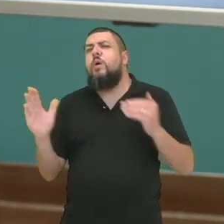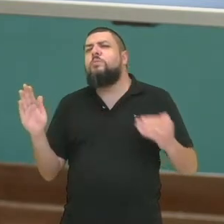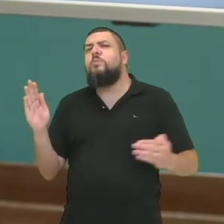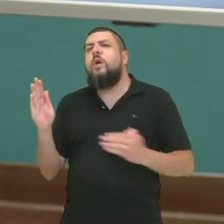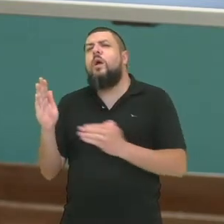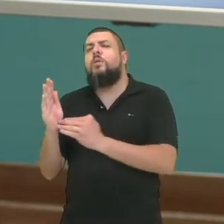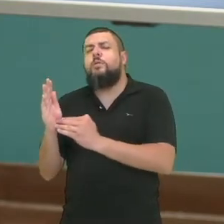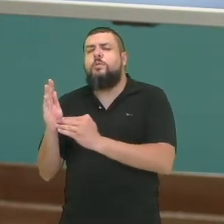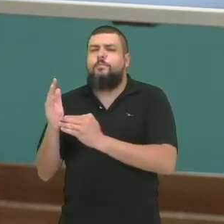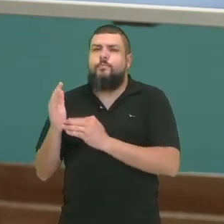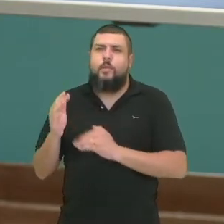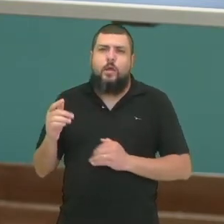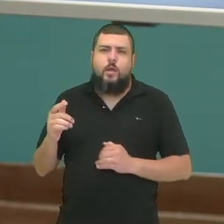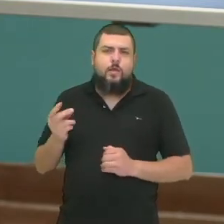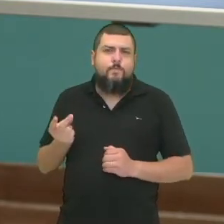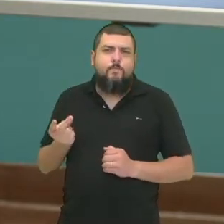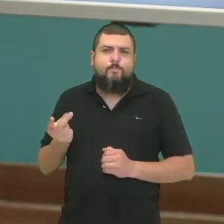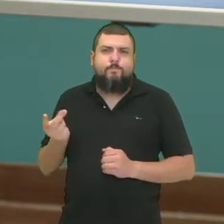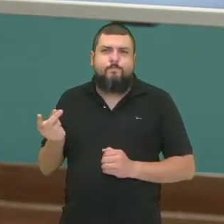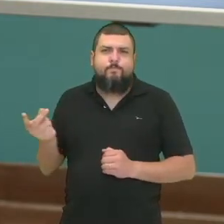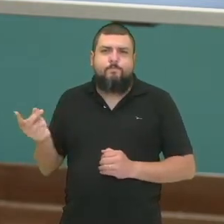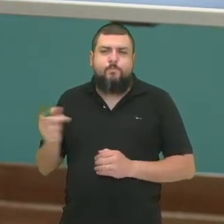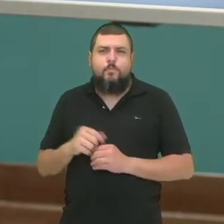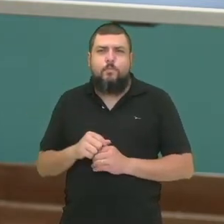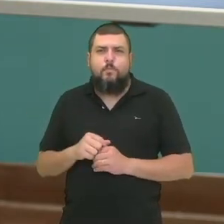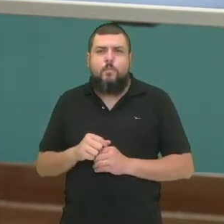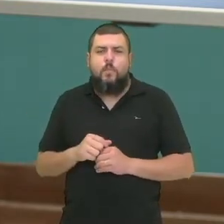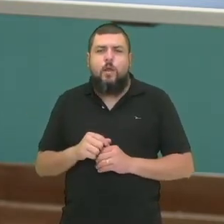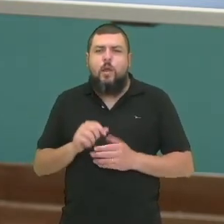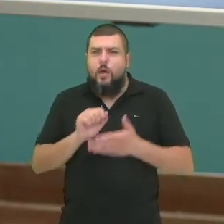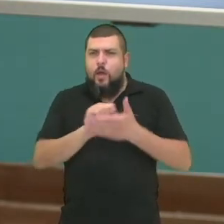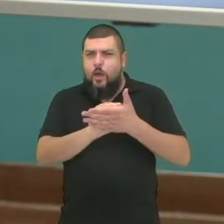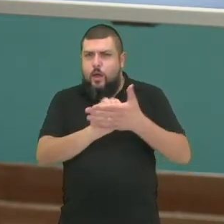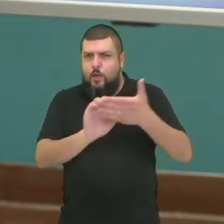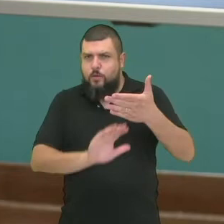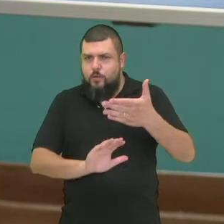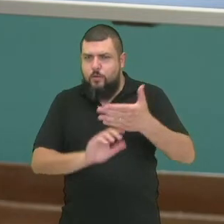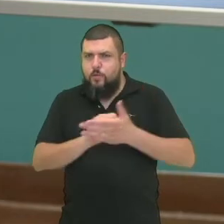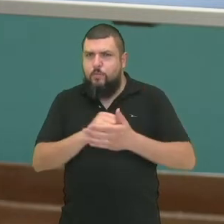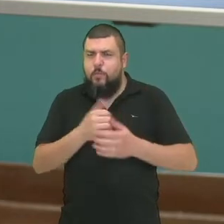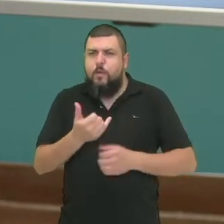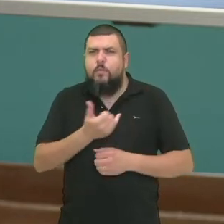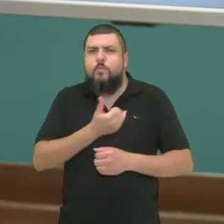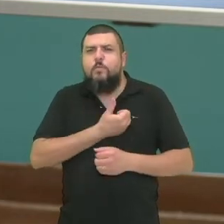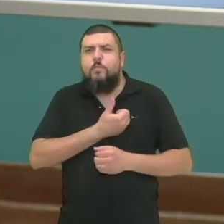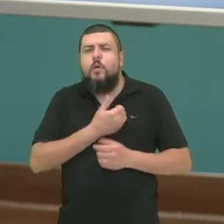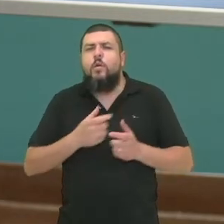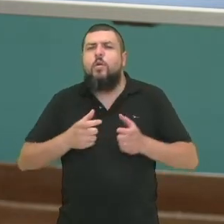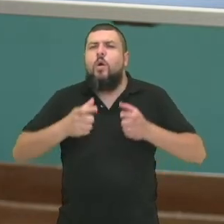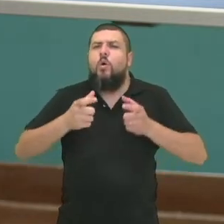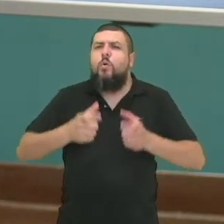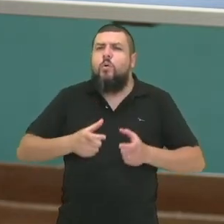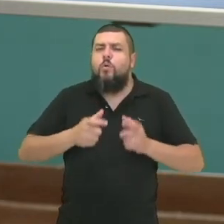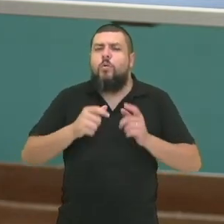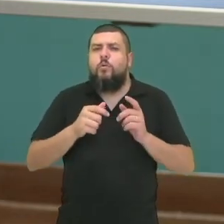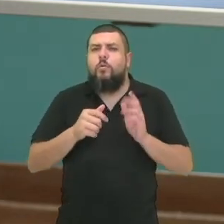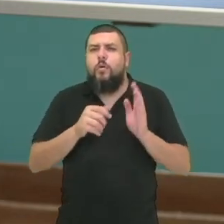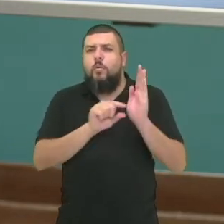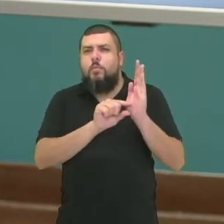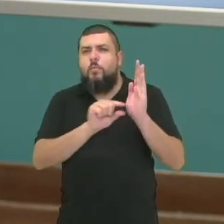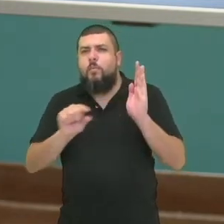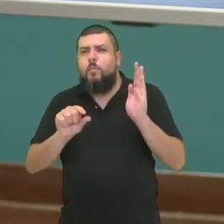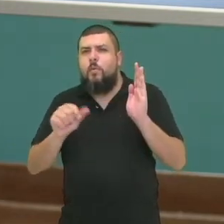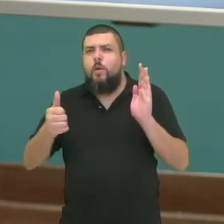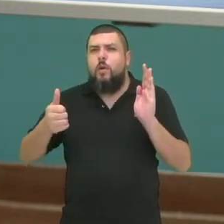ele vai me dar na linha, na 10ª linha, ou de repente na 13ª coluna. Então, o exercício vai